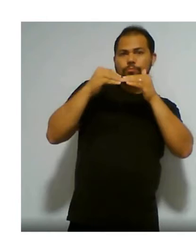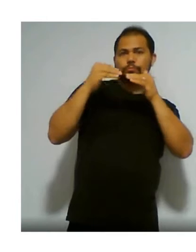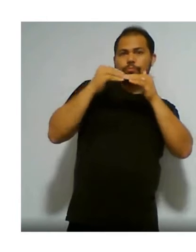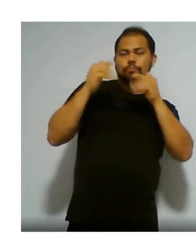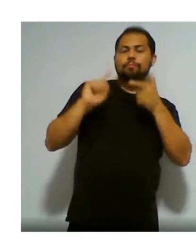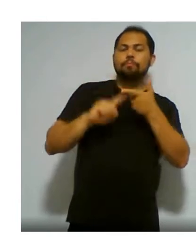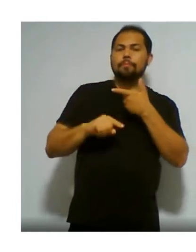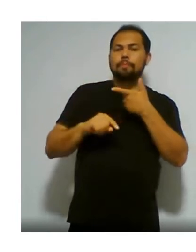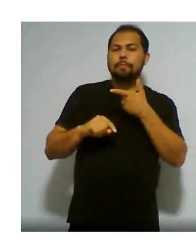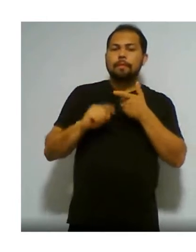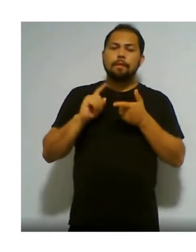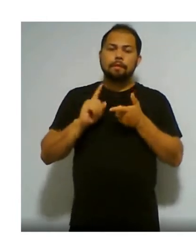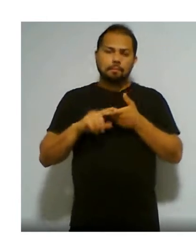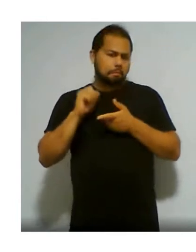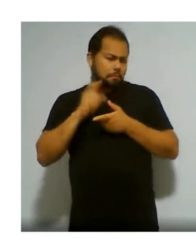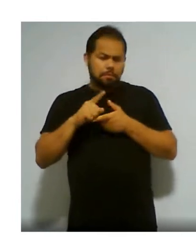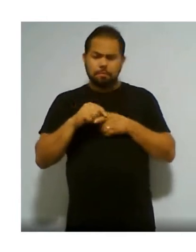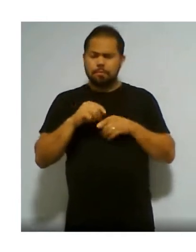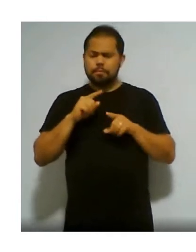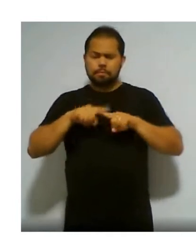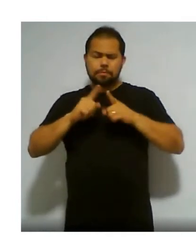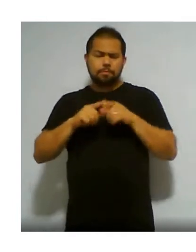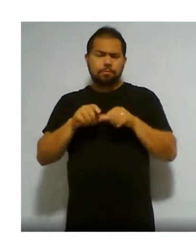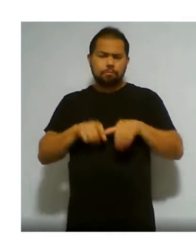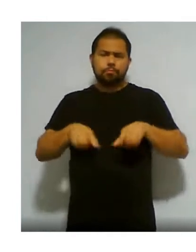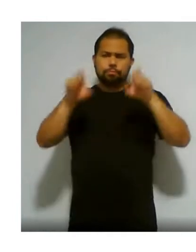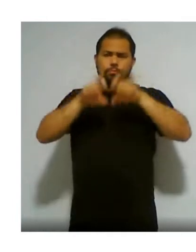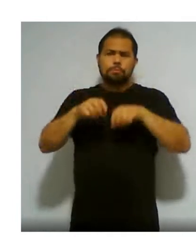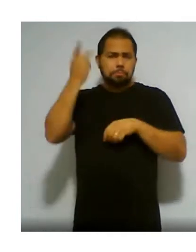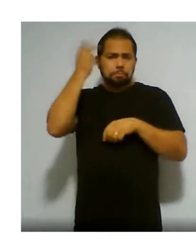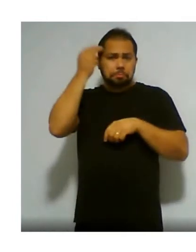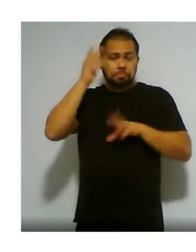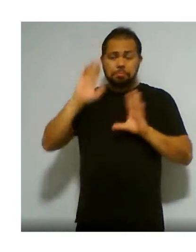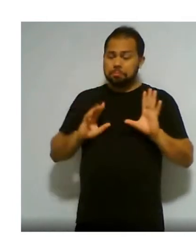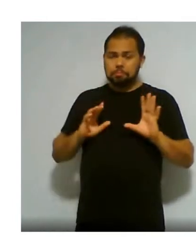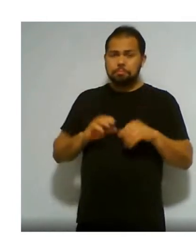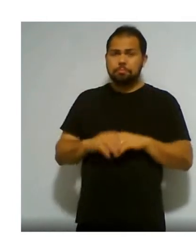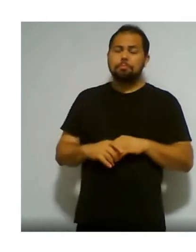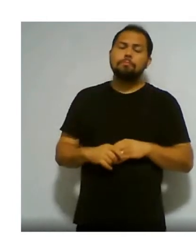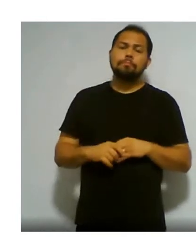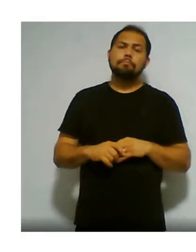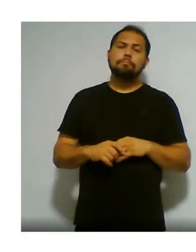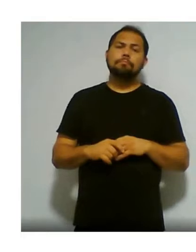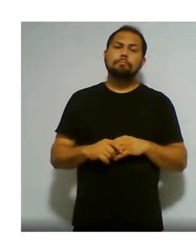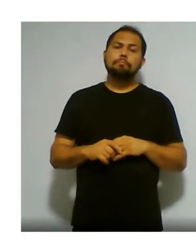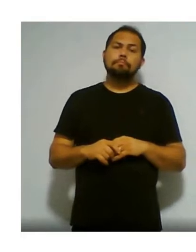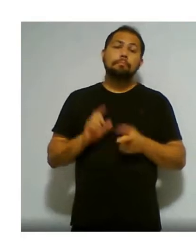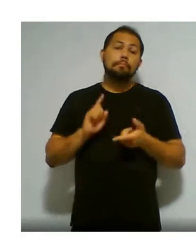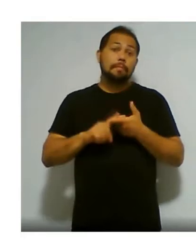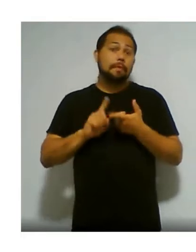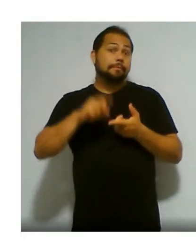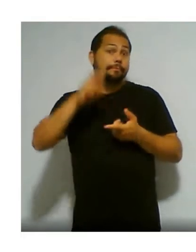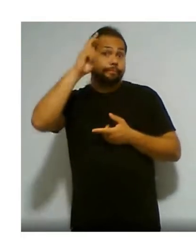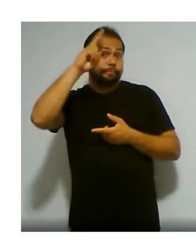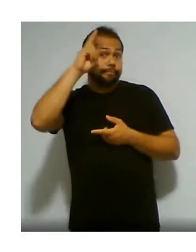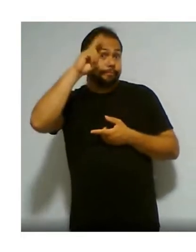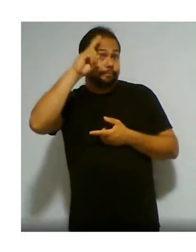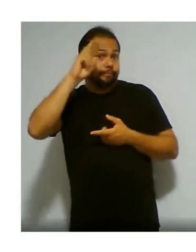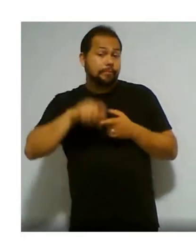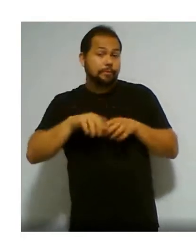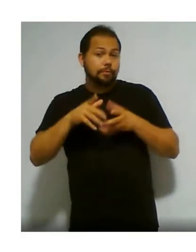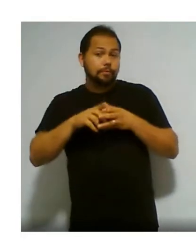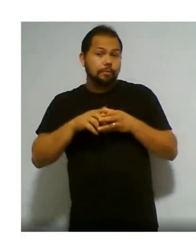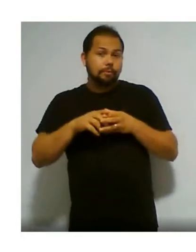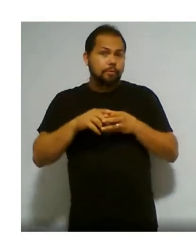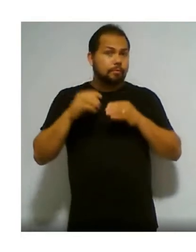não vai funcionar, mas seu computador liga normalmente. Você vai apertar e não vai acontecer nada no reset, no caso. Lembrando, né, gente, que quando a gente vai fazer esse tipo de